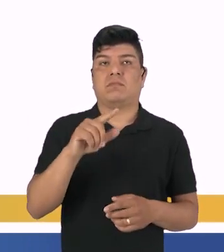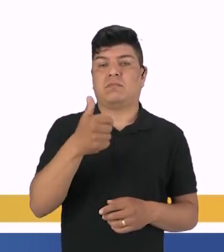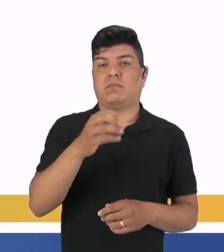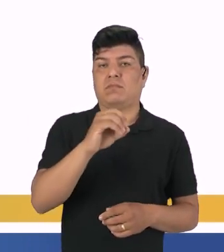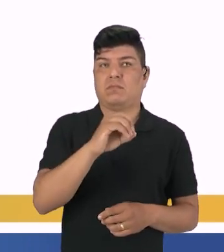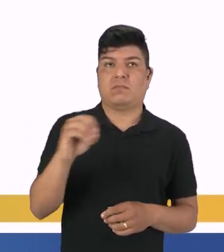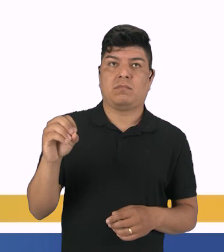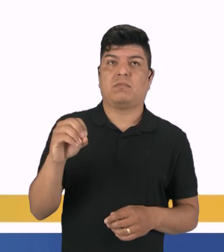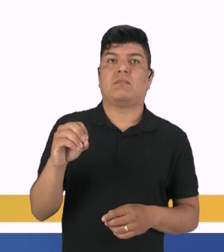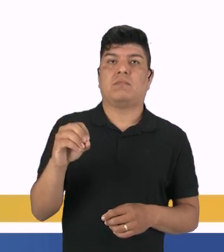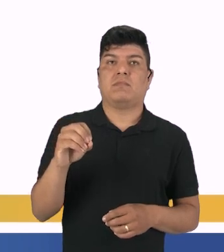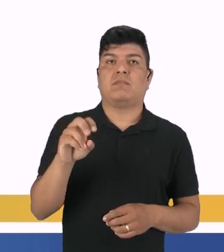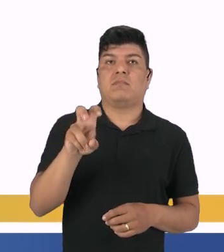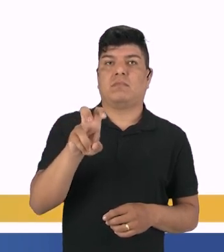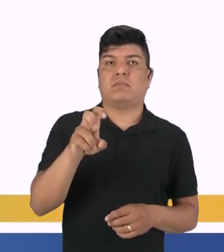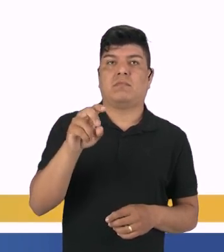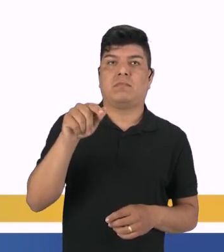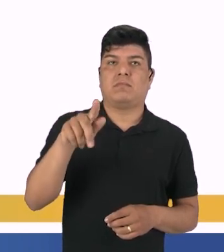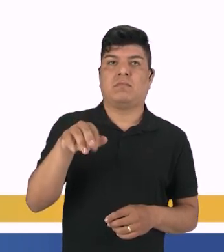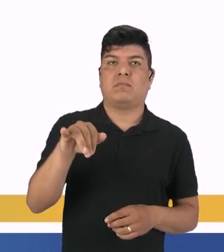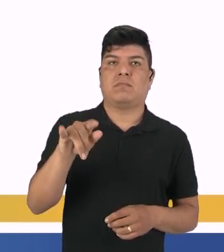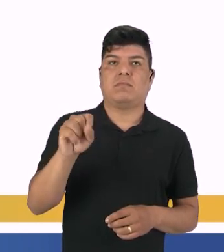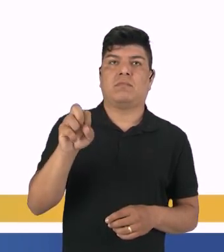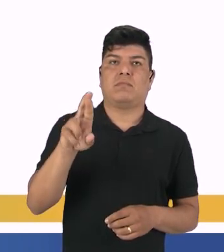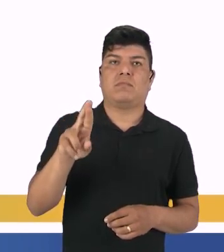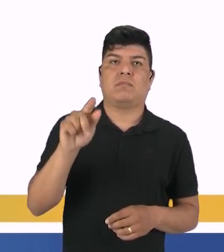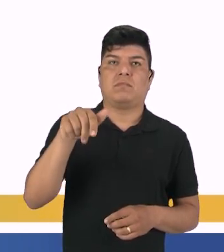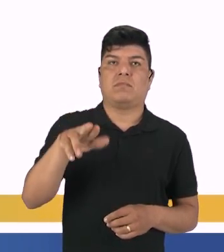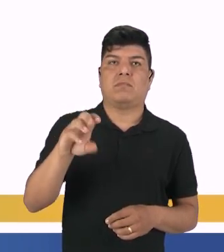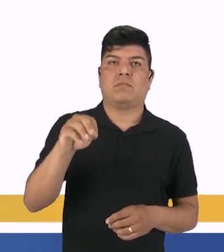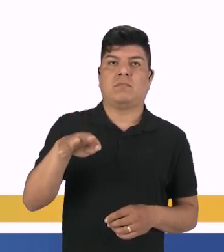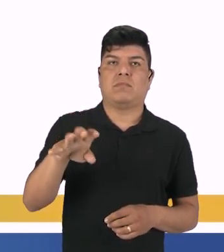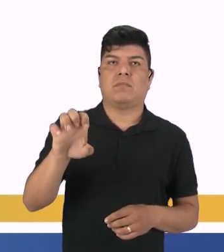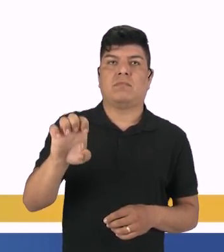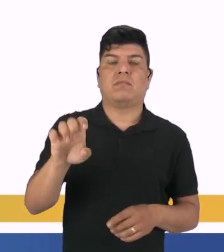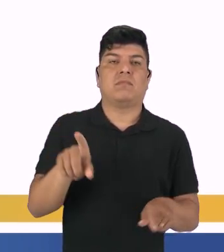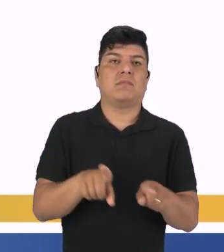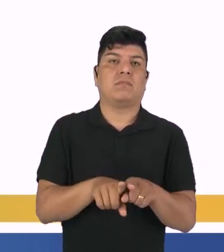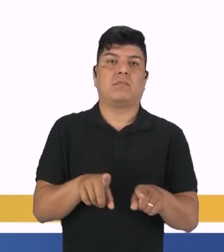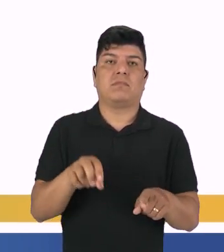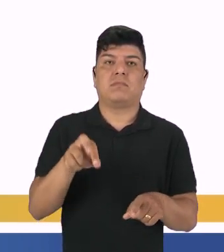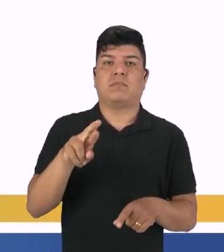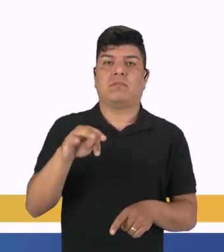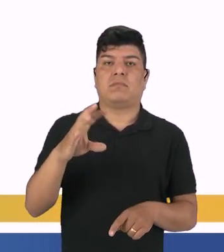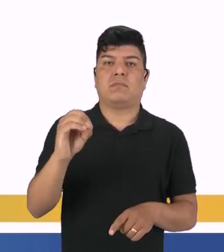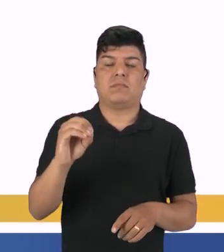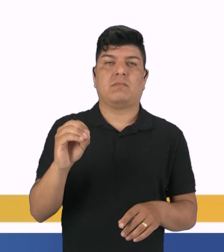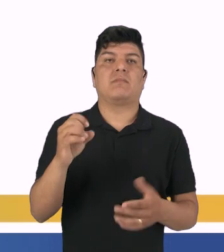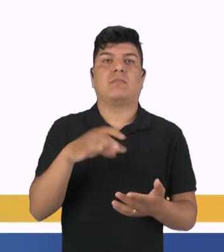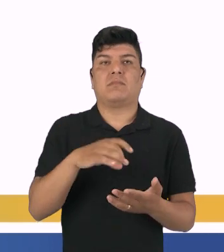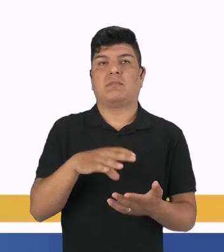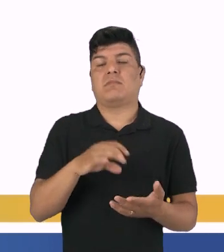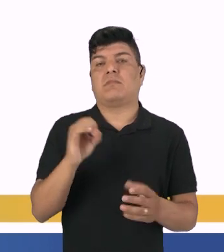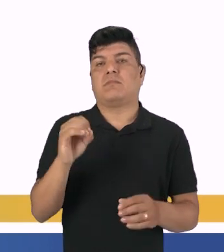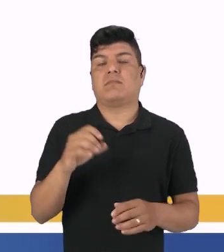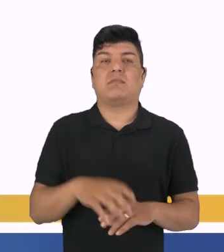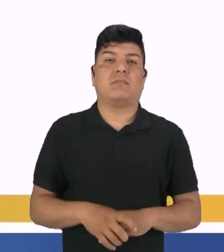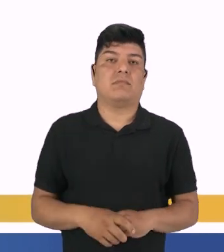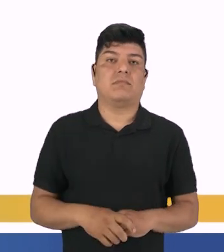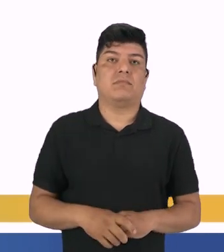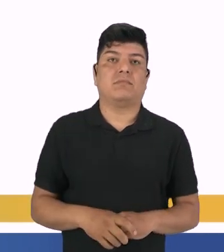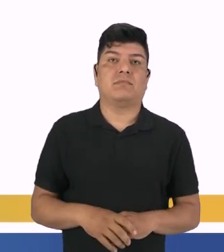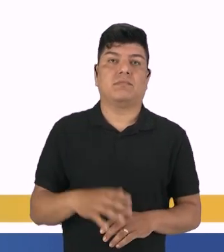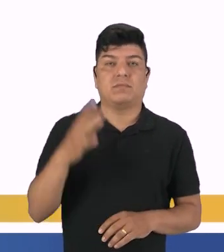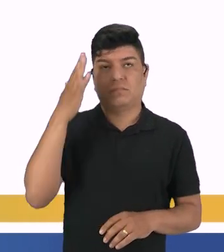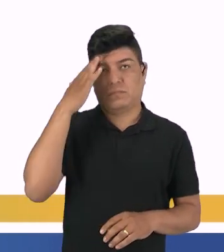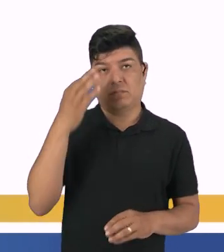o dividendo, o 5 é o divisor e o 2.000 é o quociente, né? E os zeros é o resto da divisão. Então,